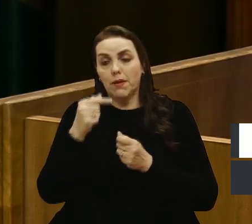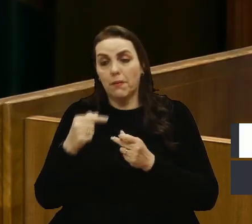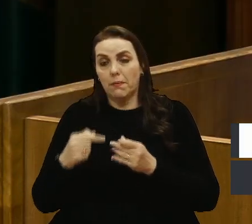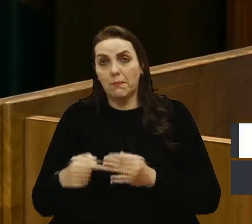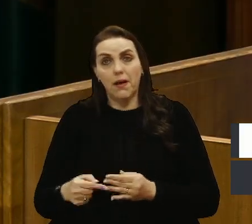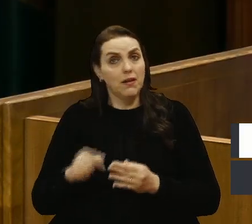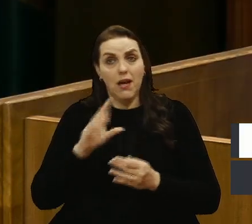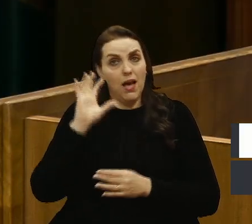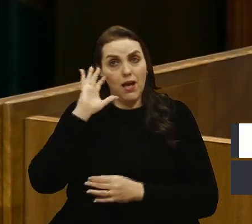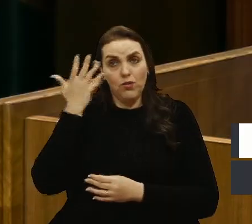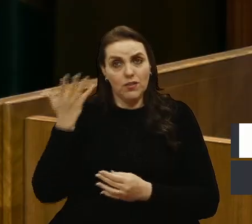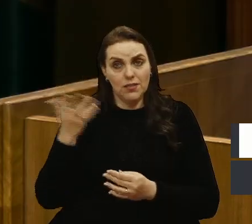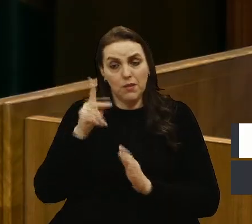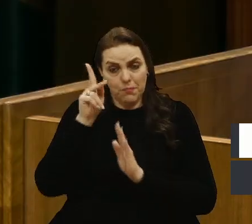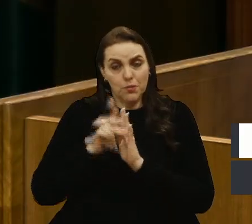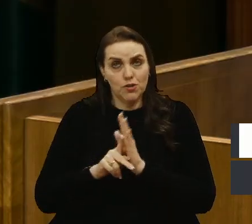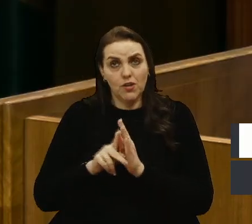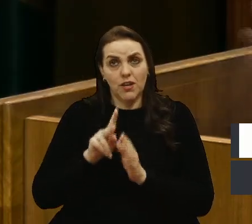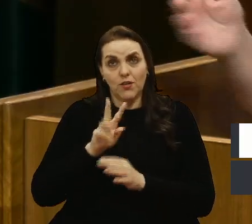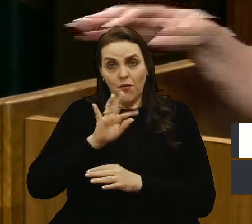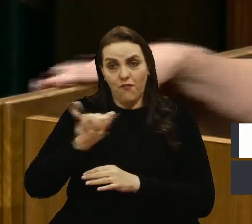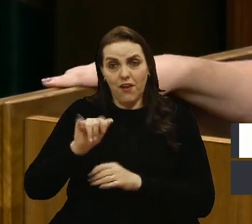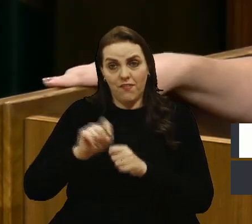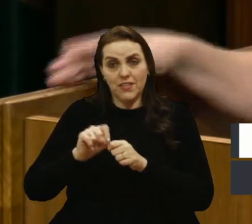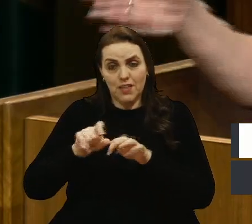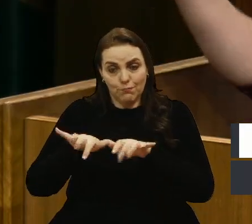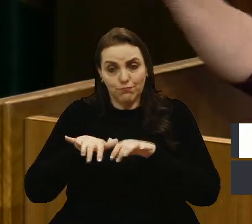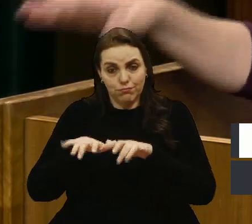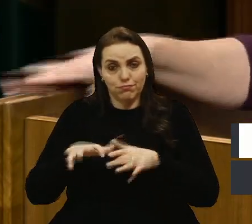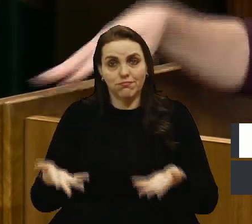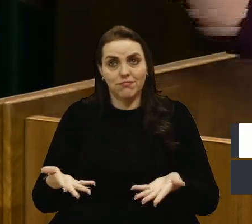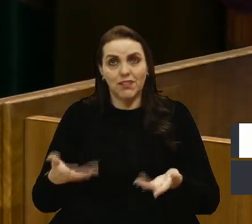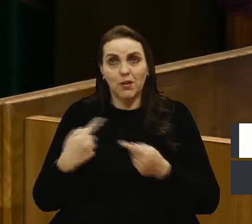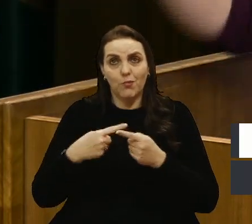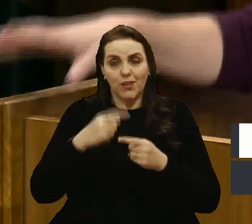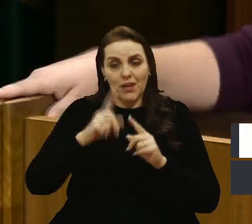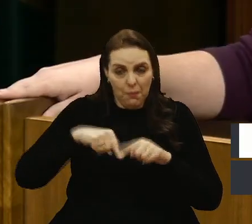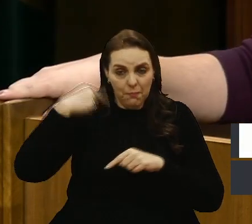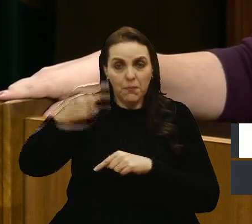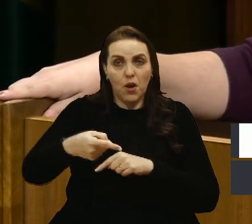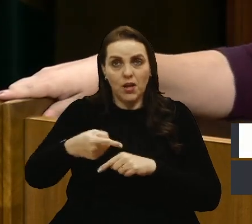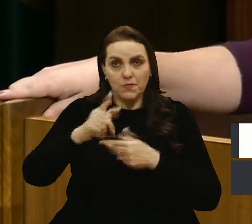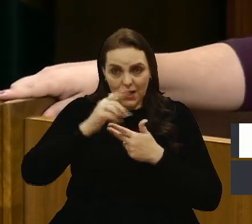sejam realizados os projetos do restante, porque senão vamos falar disso na próxima